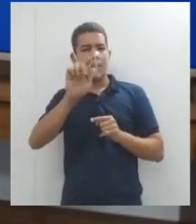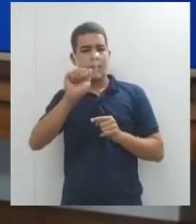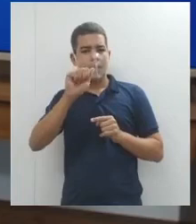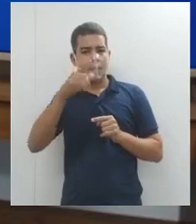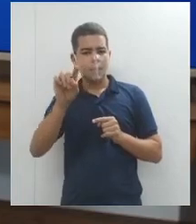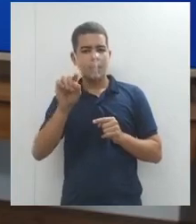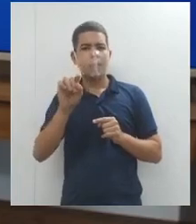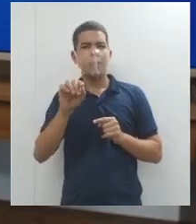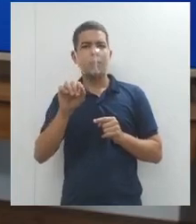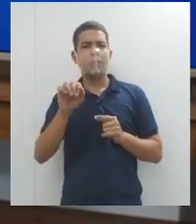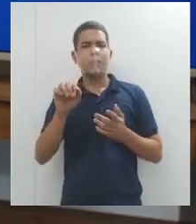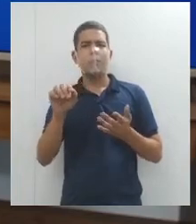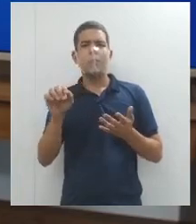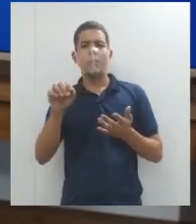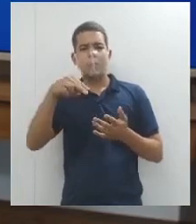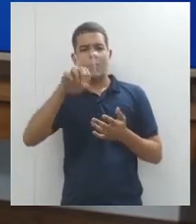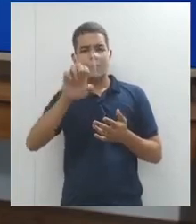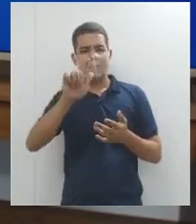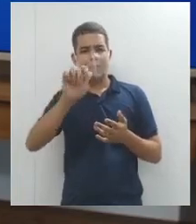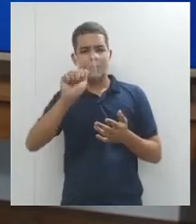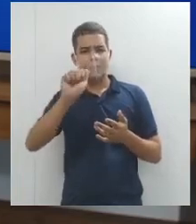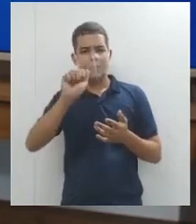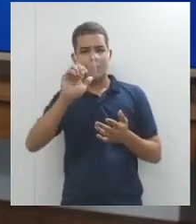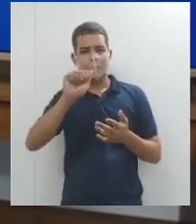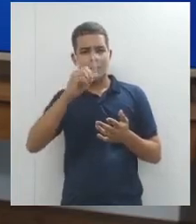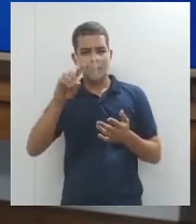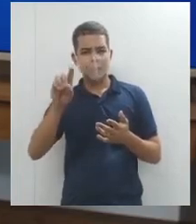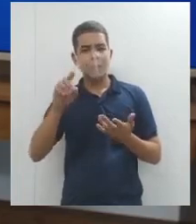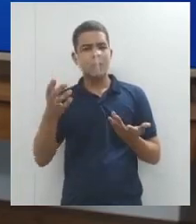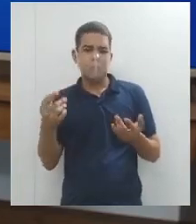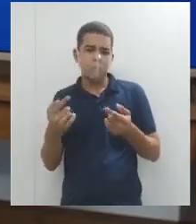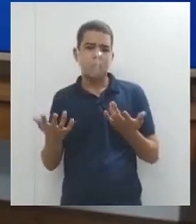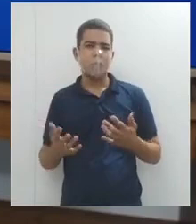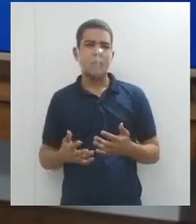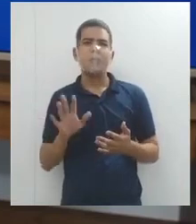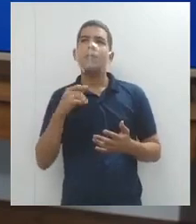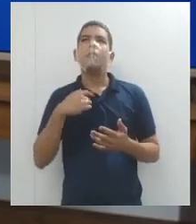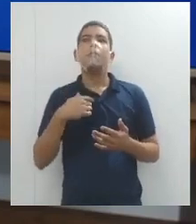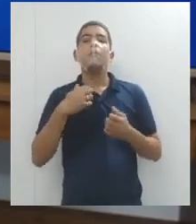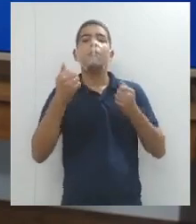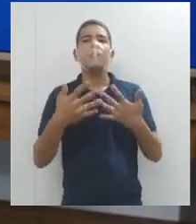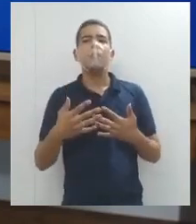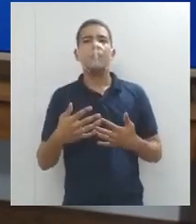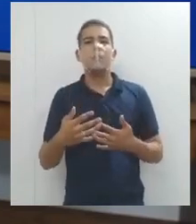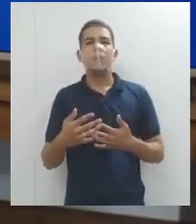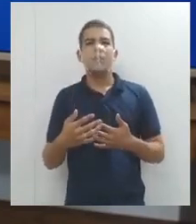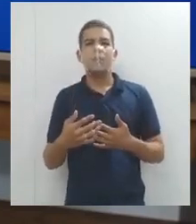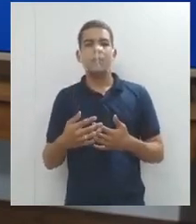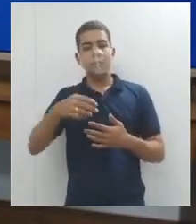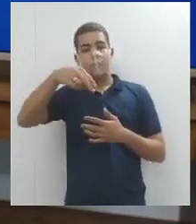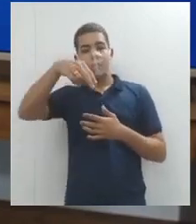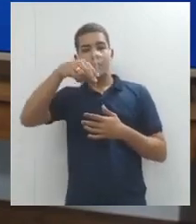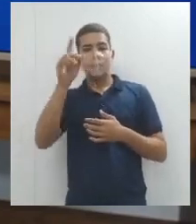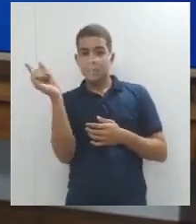vamos observar. Mas assim, quando eu digo, por exemplo, não diga